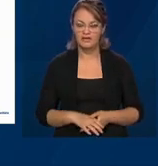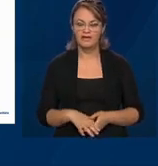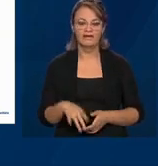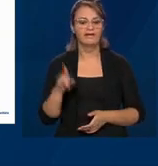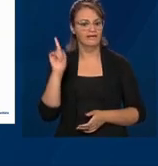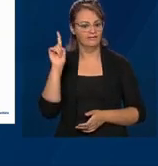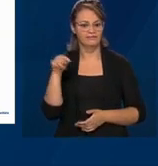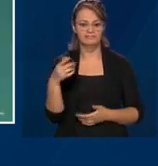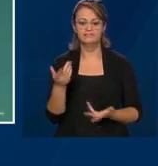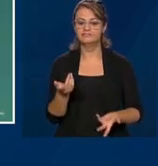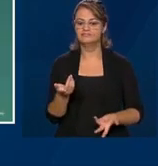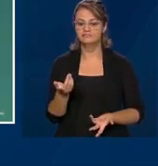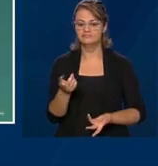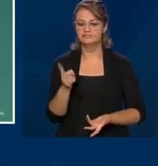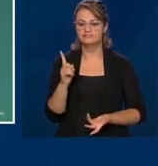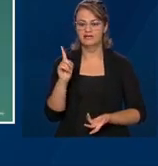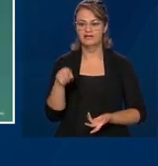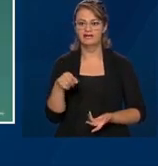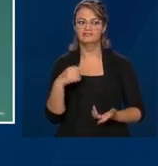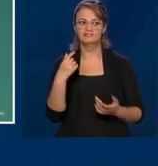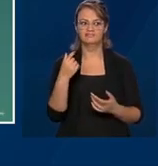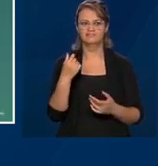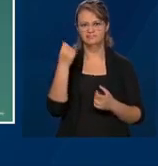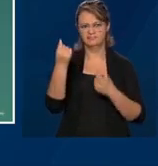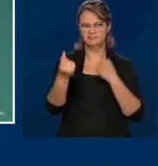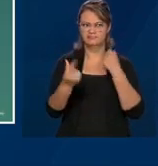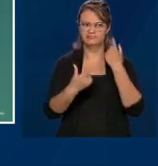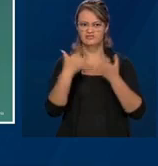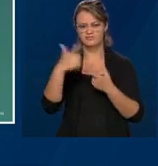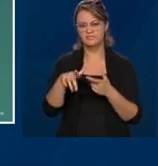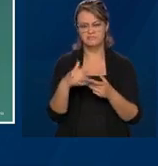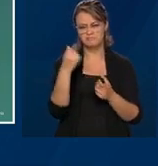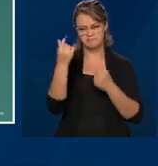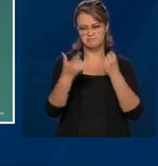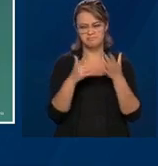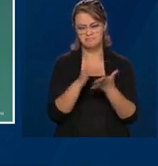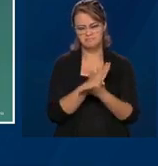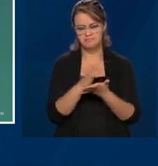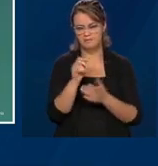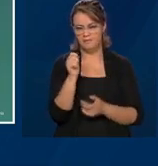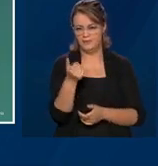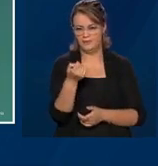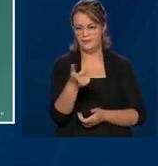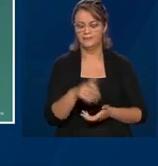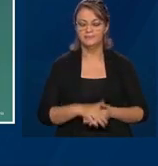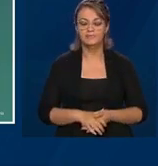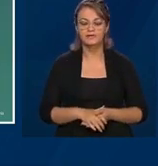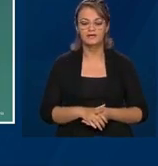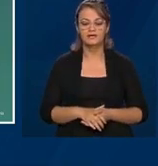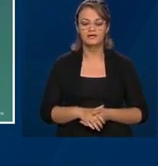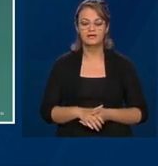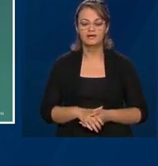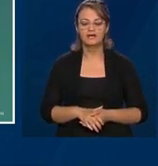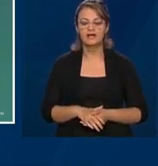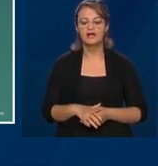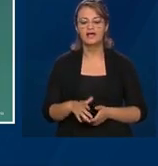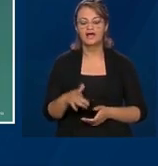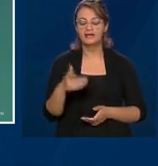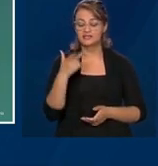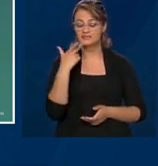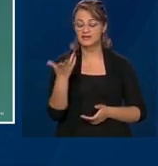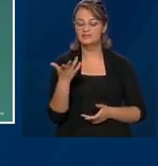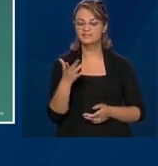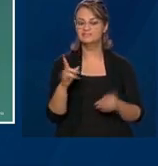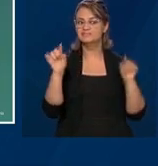realmente, uma incidência muito baixa. Eu vou finalizar a minha apresentação agora trazendo para